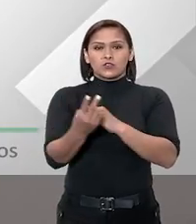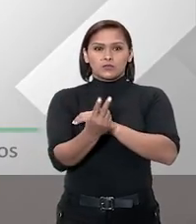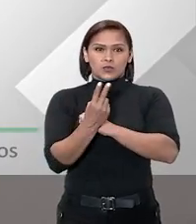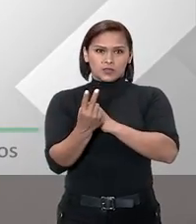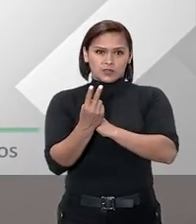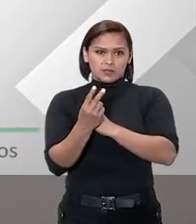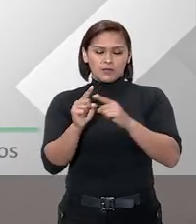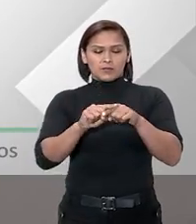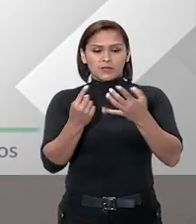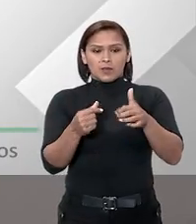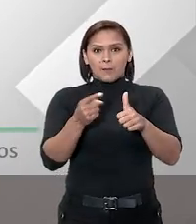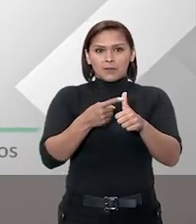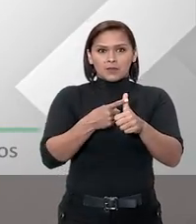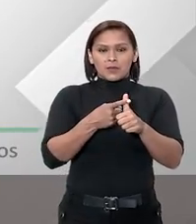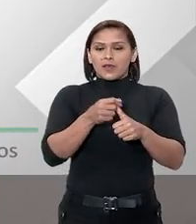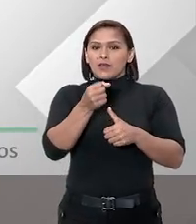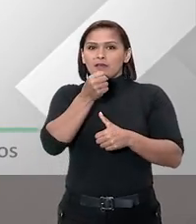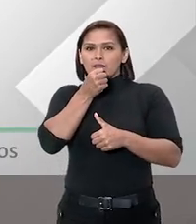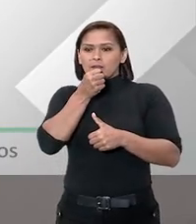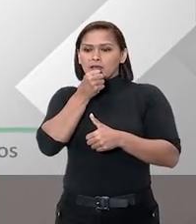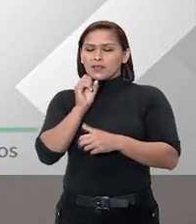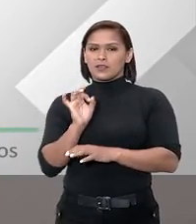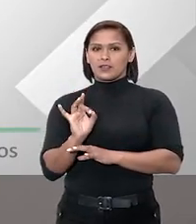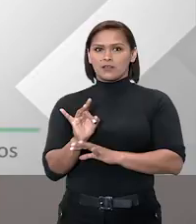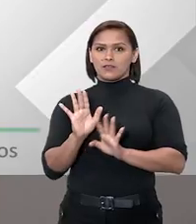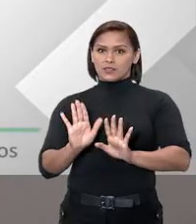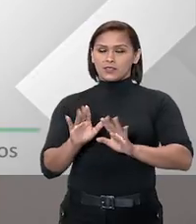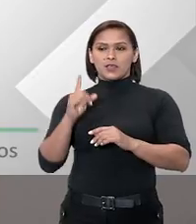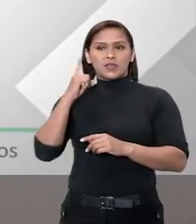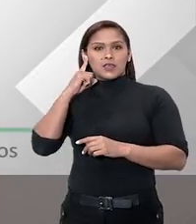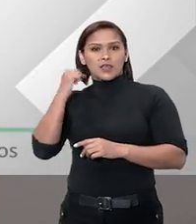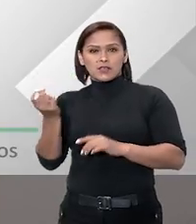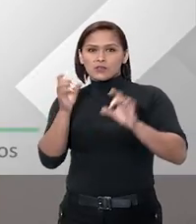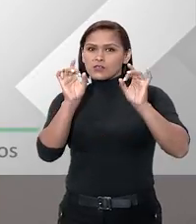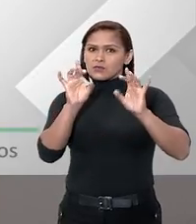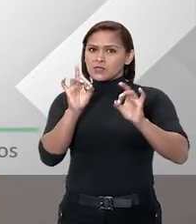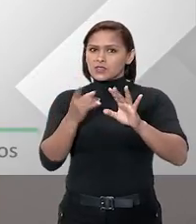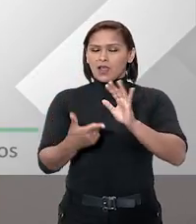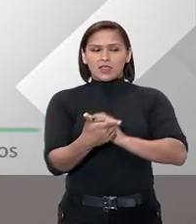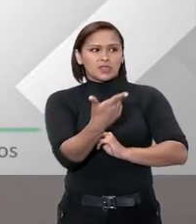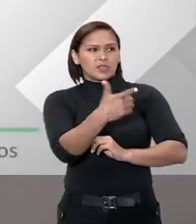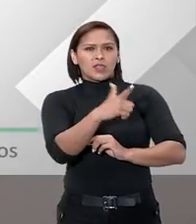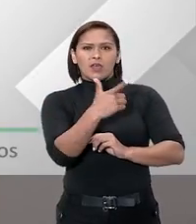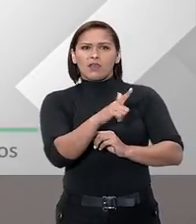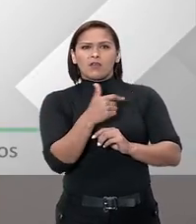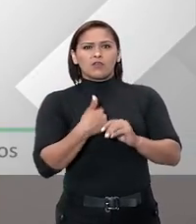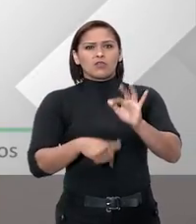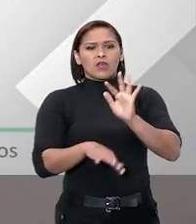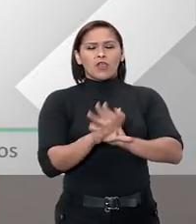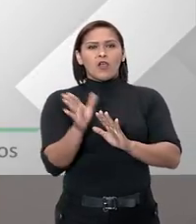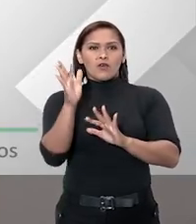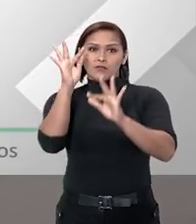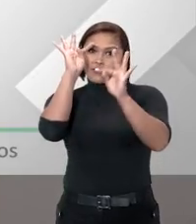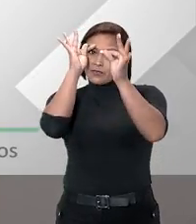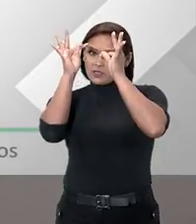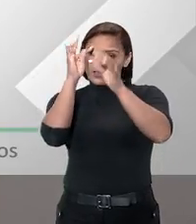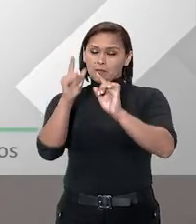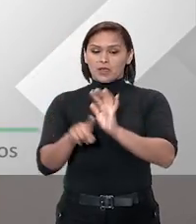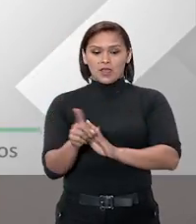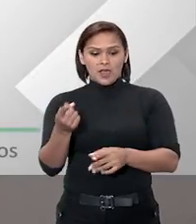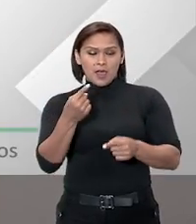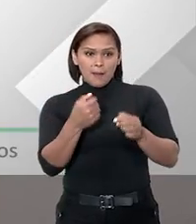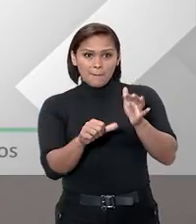proteção. Então, primeiro, ela é uma entrevista, e aqui a escuta especializada não tem fins terapêuticos. Isso é uma